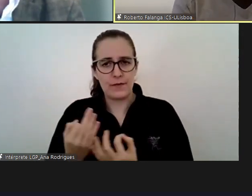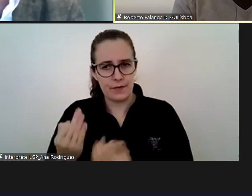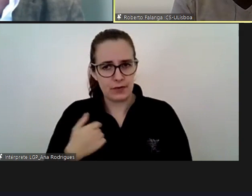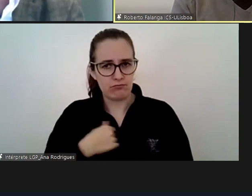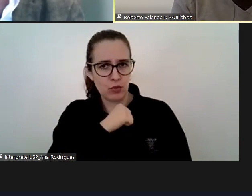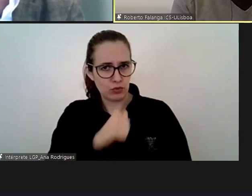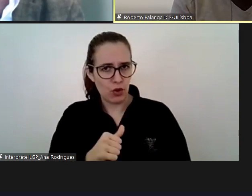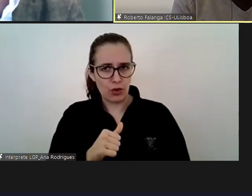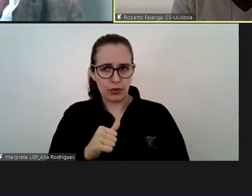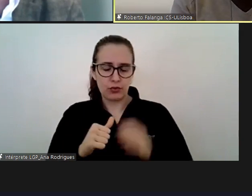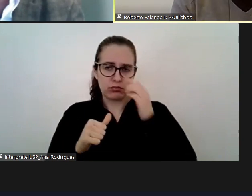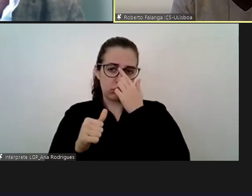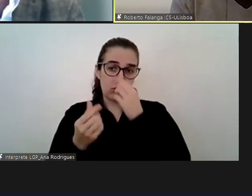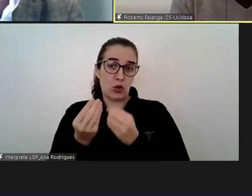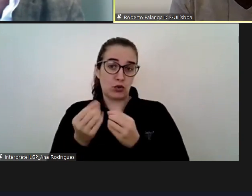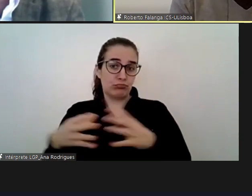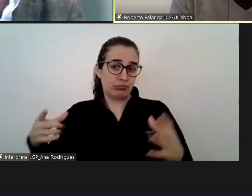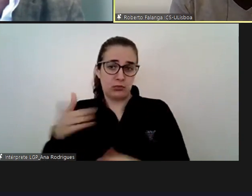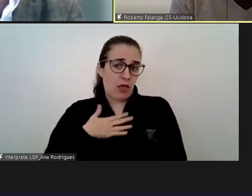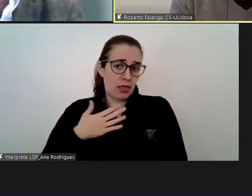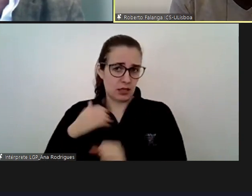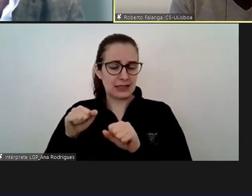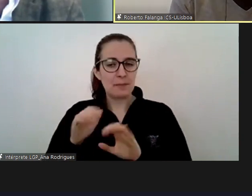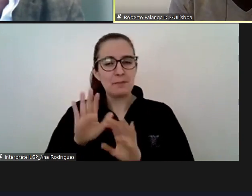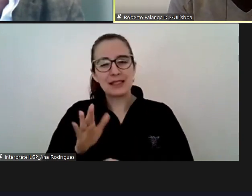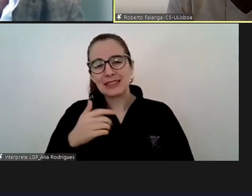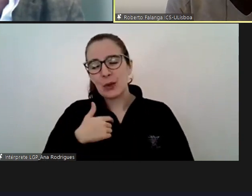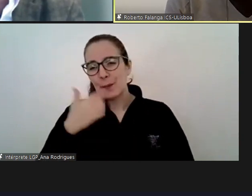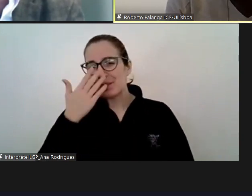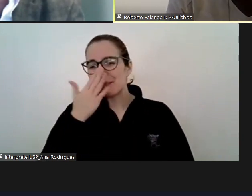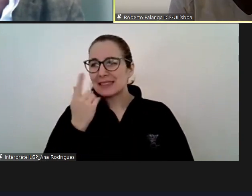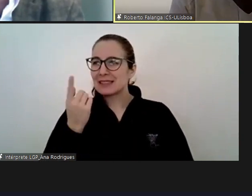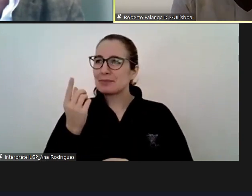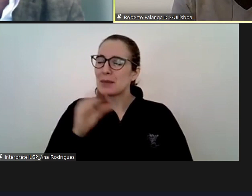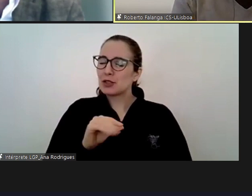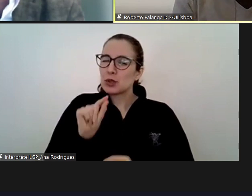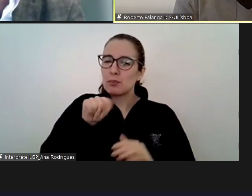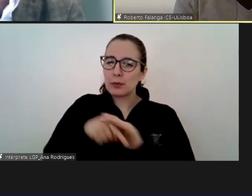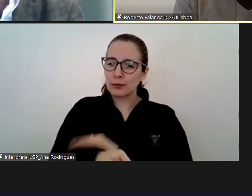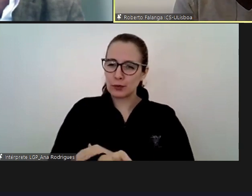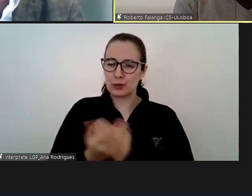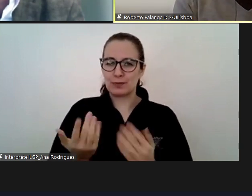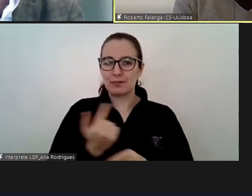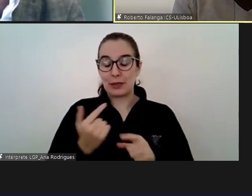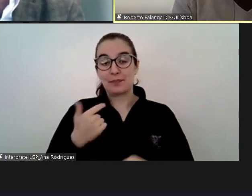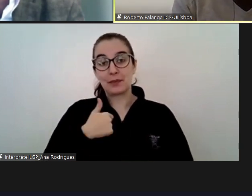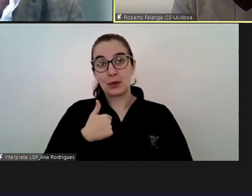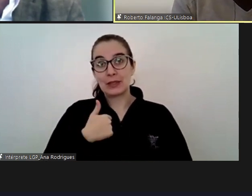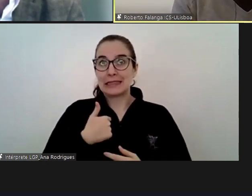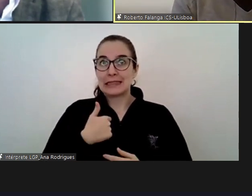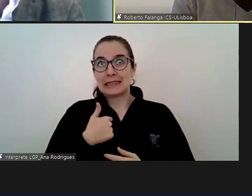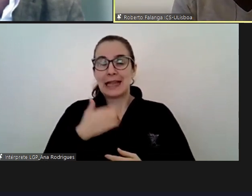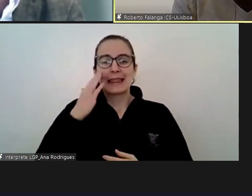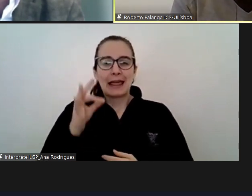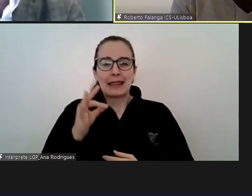pelo que também o Nuno referiu. Eu acho que o problema é que estamos muito preocupados em encontrar respostas